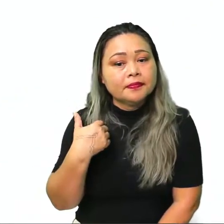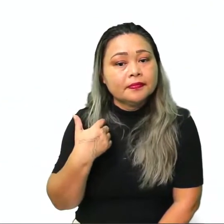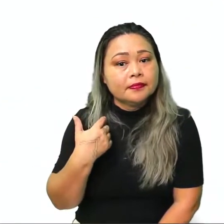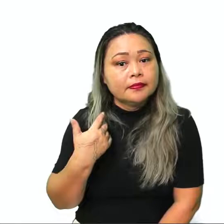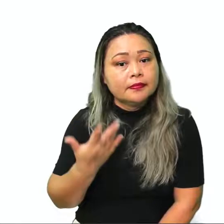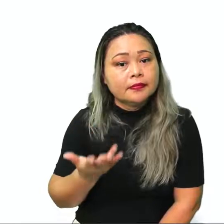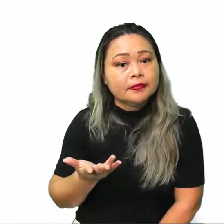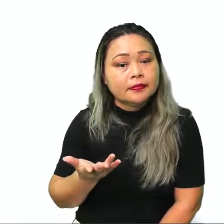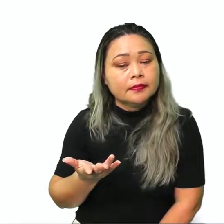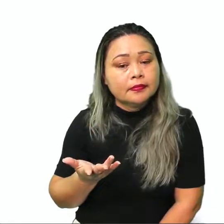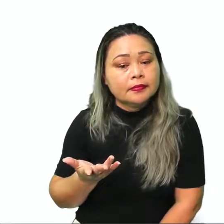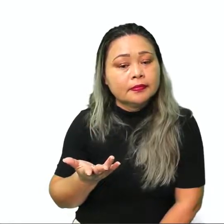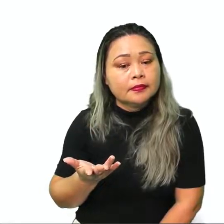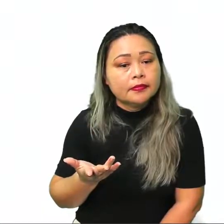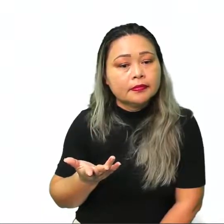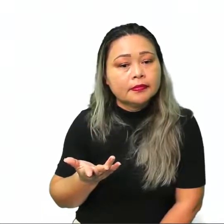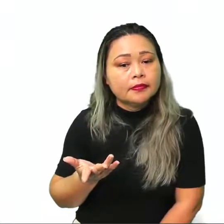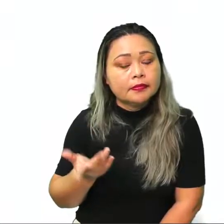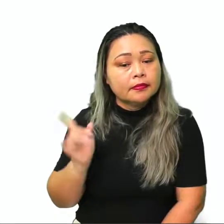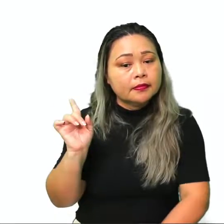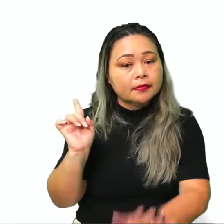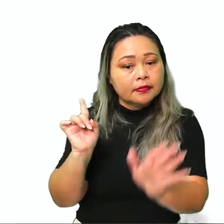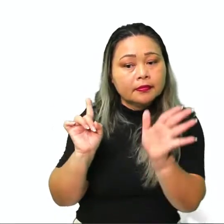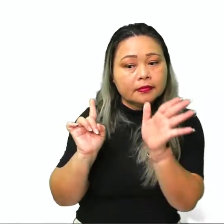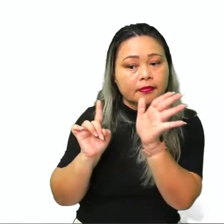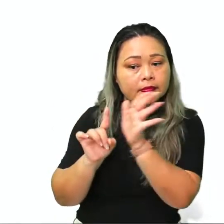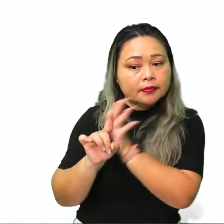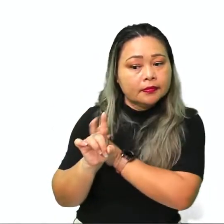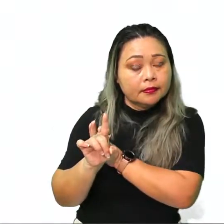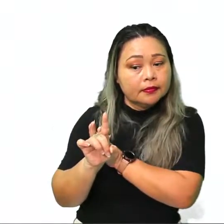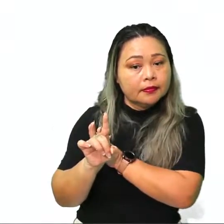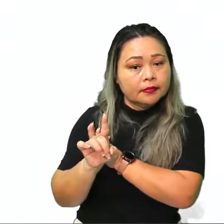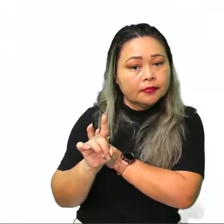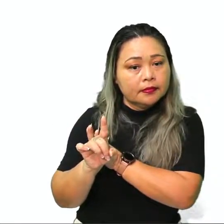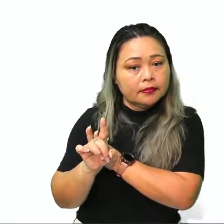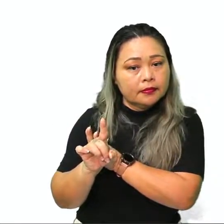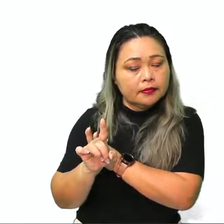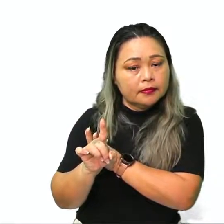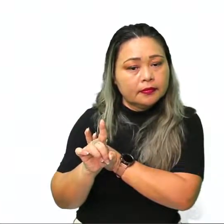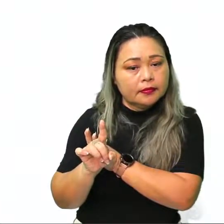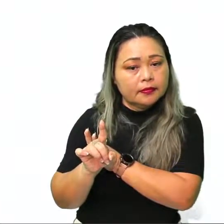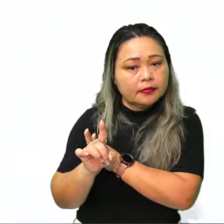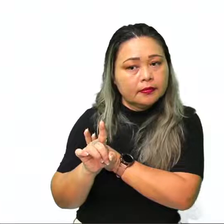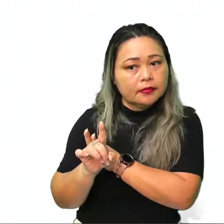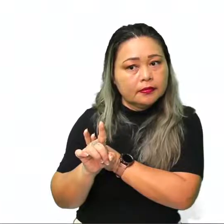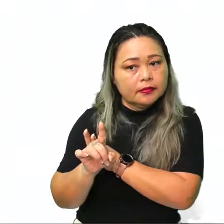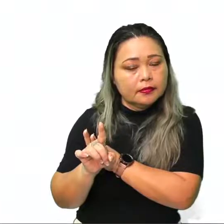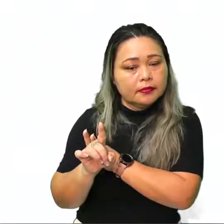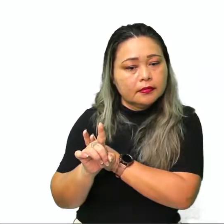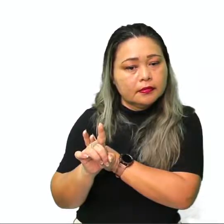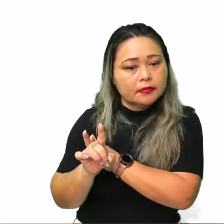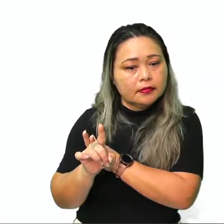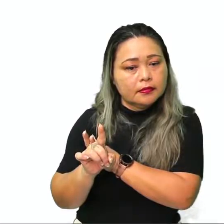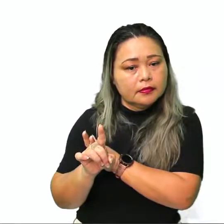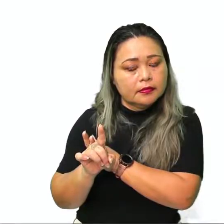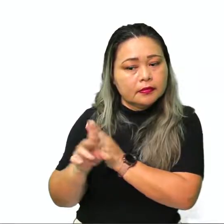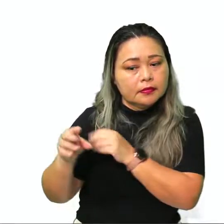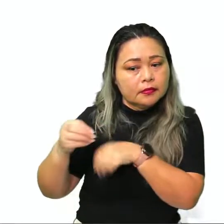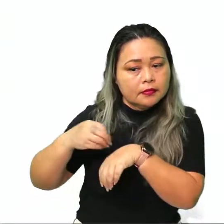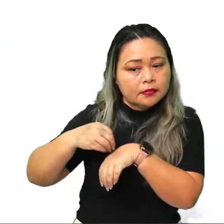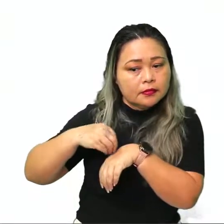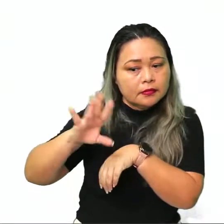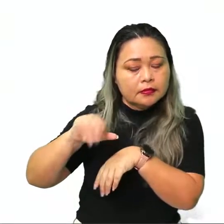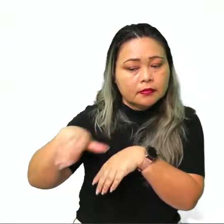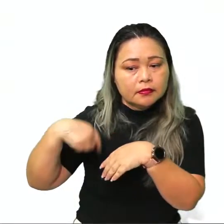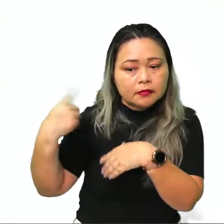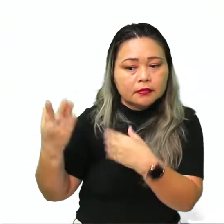É isso aí. Vamos para nossas questõezinhas então, né? Então ali você tinha, ó, né, um spoilerzinho da nossa aula,